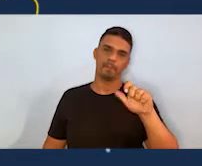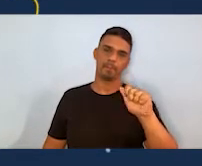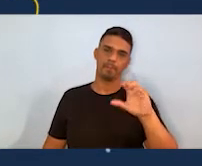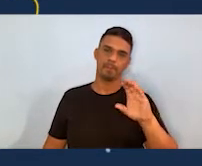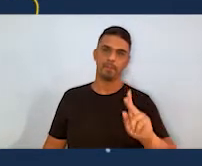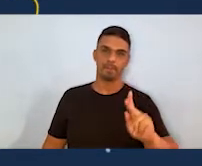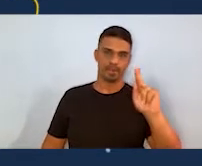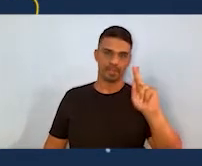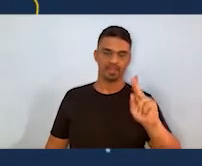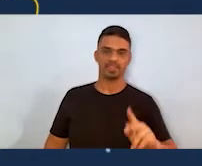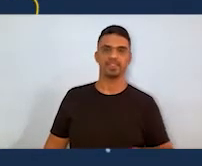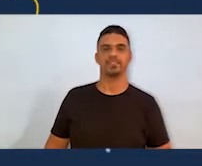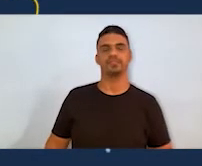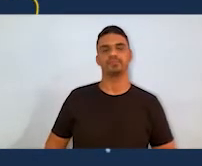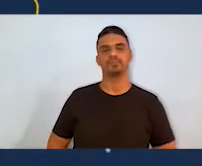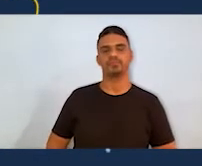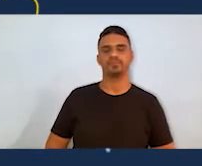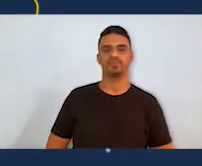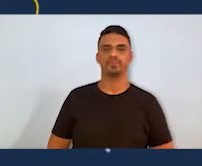Opa, ele está nos documentos errados.